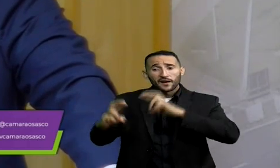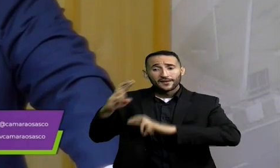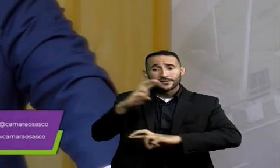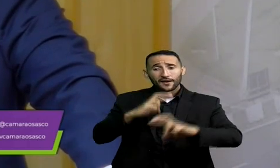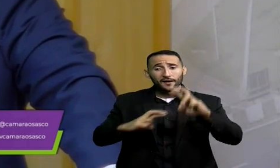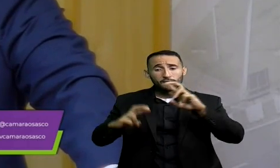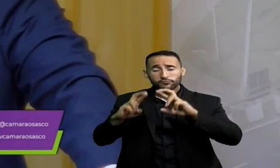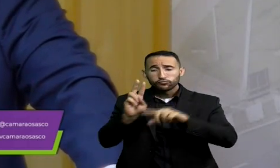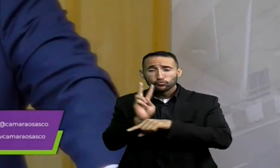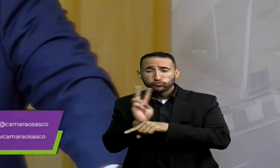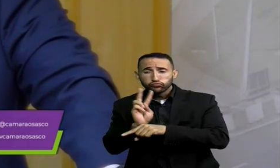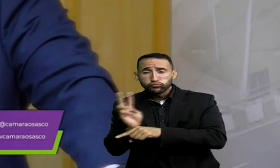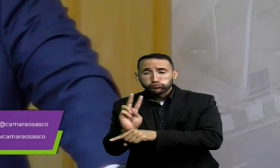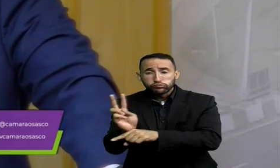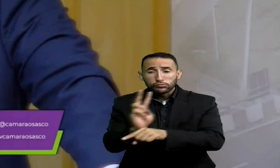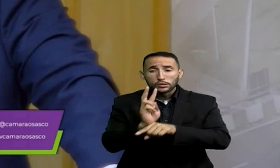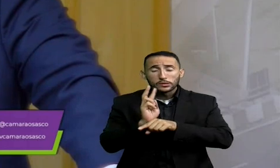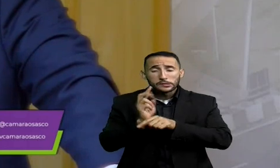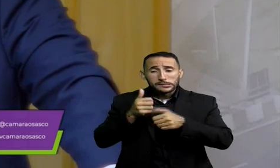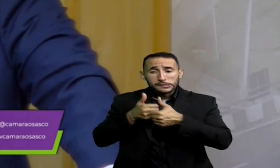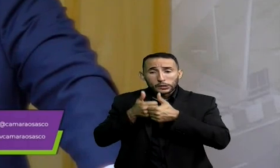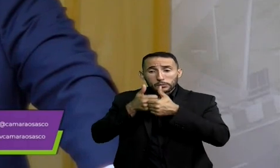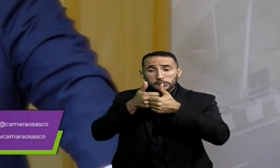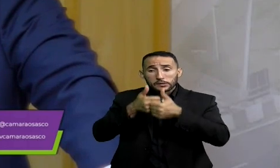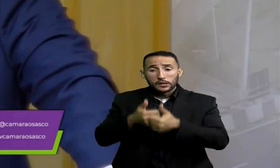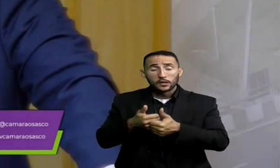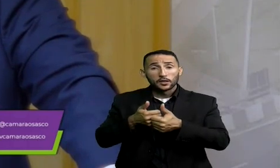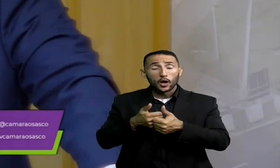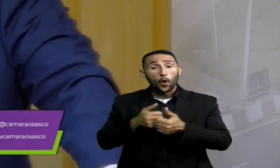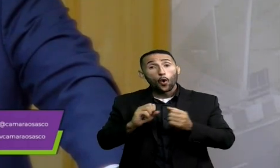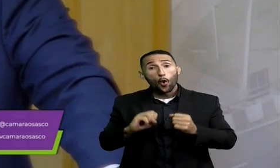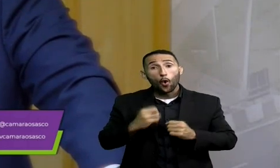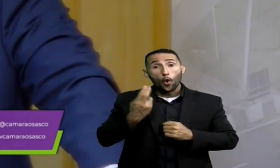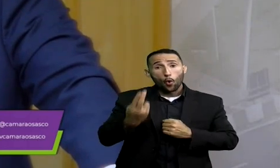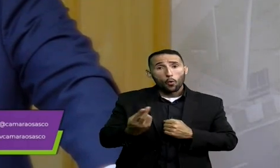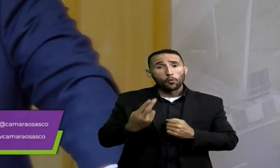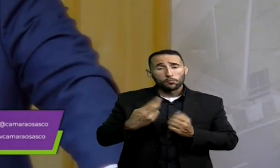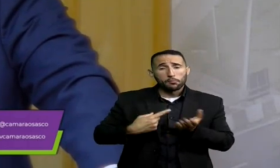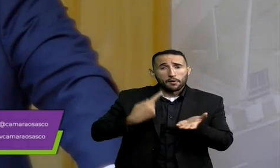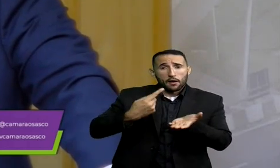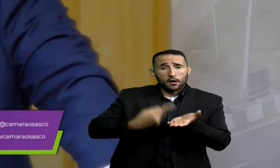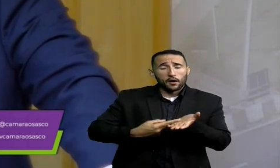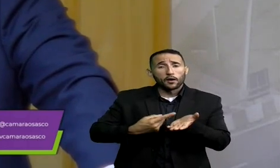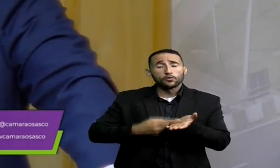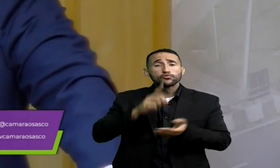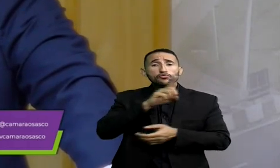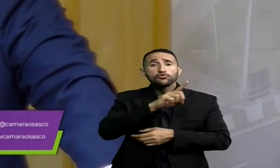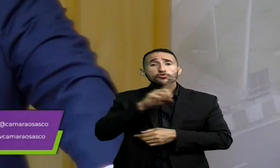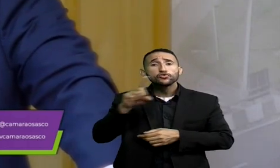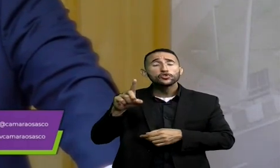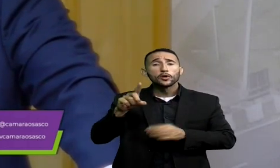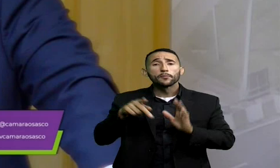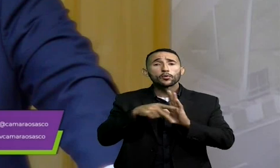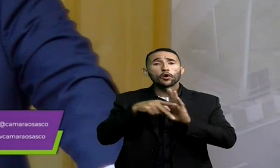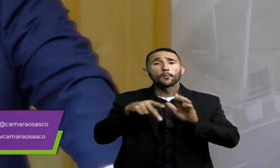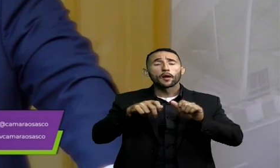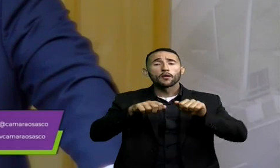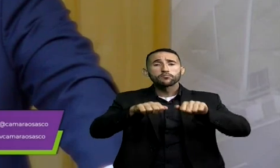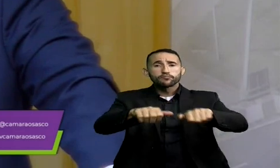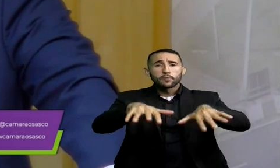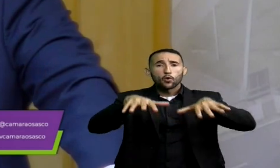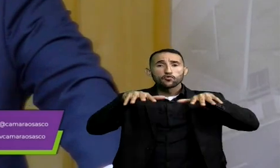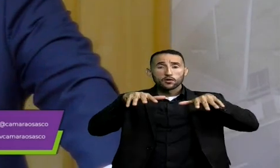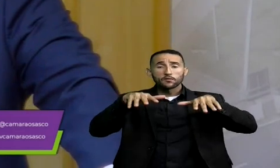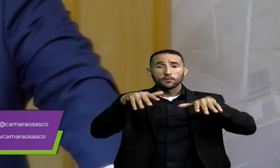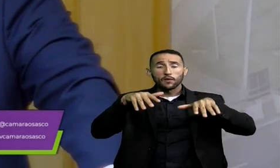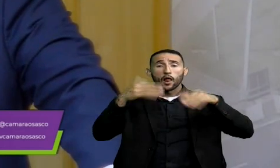perto ou de repente fazer uma uma audiência pública aqui e chamar esse pessoal pra gente conversar e